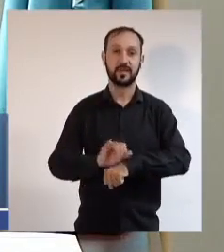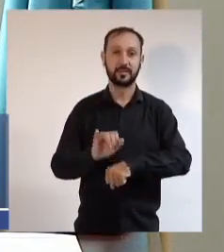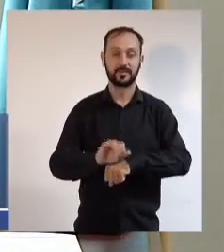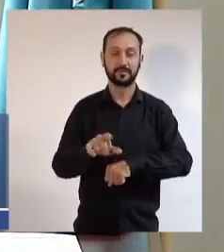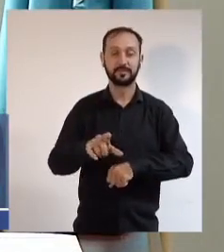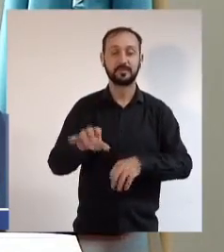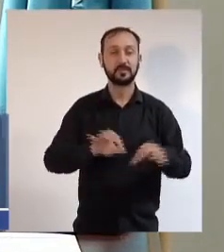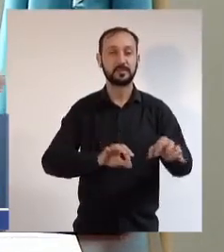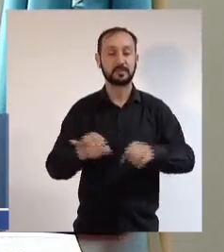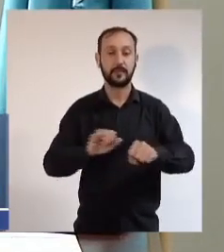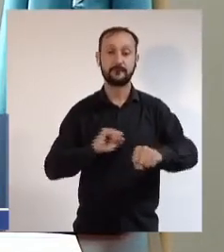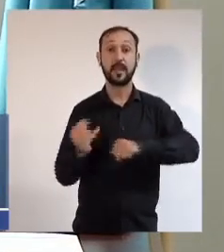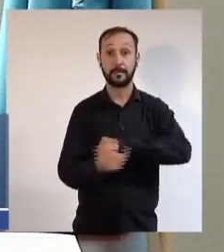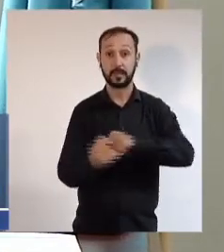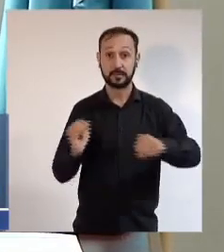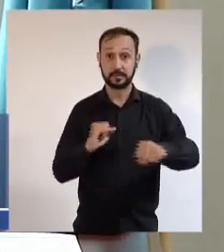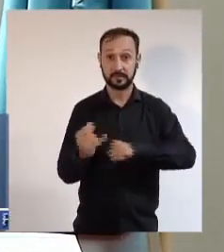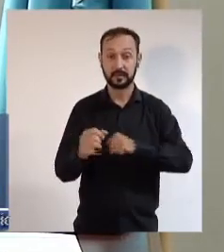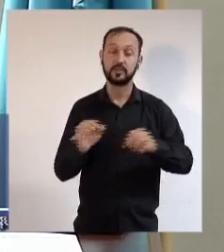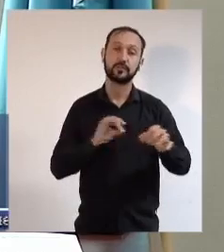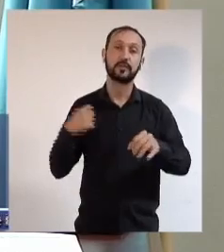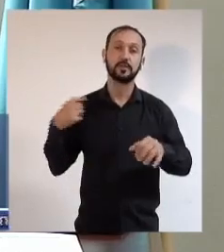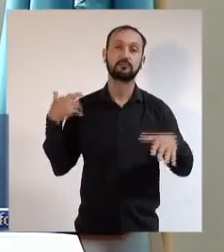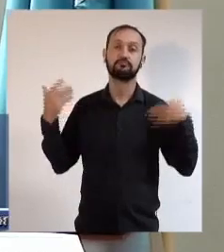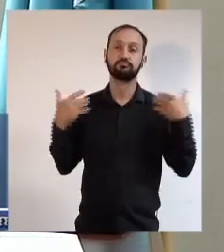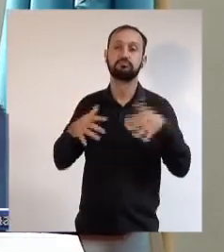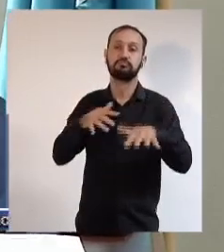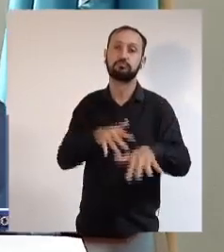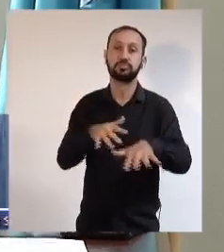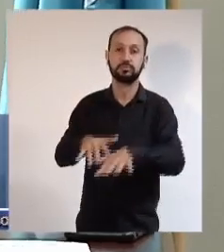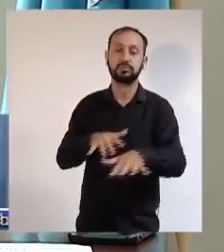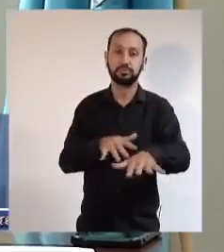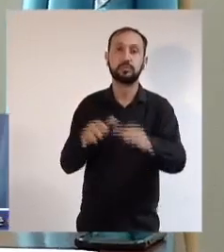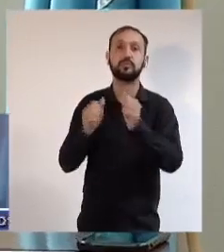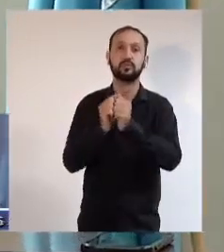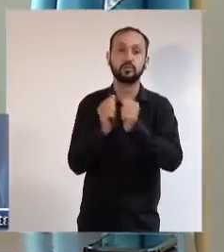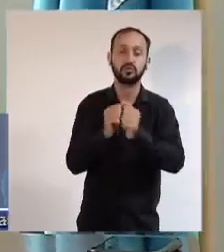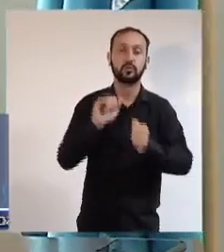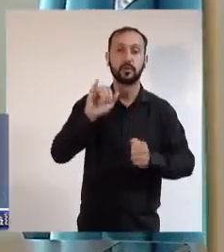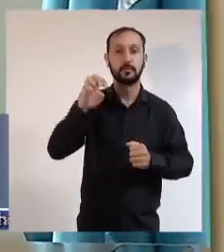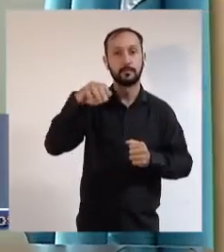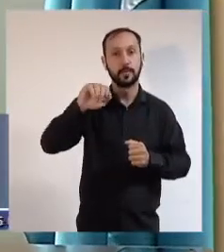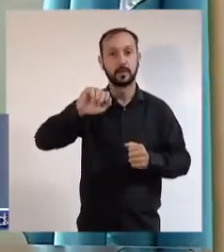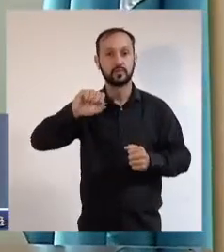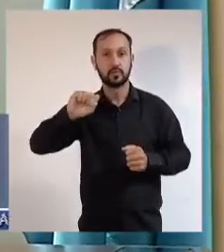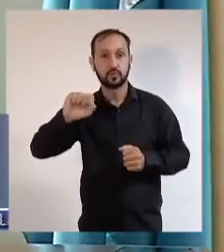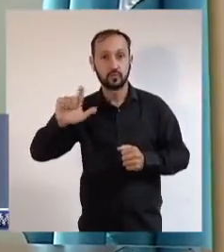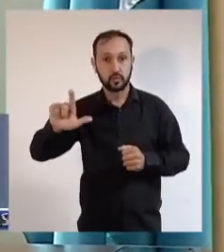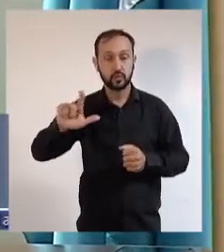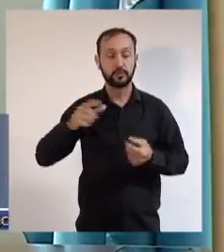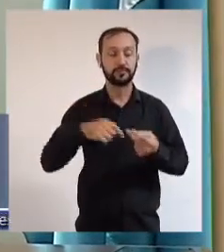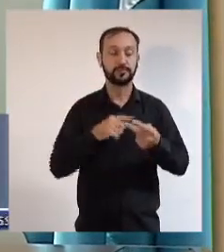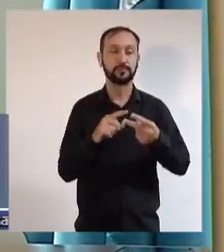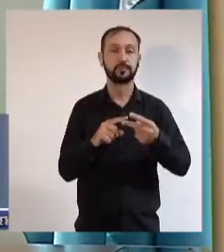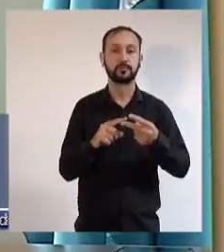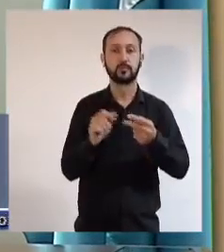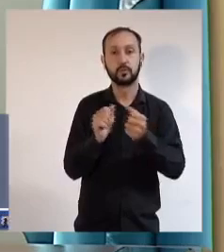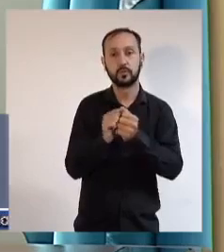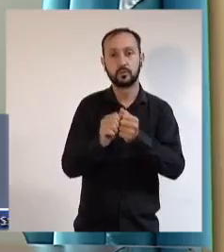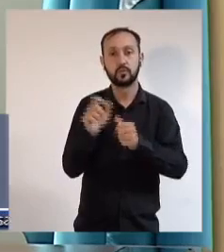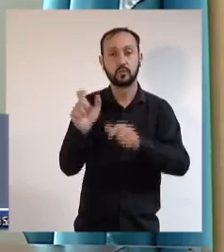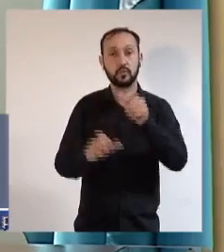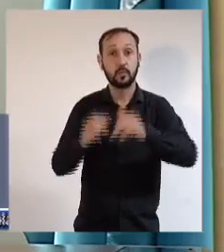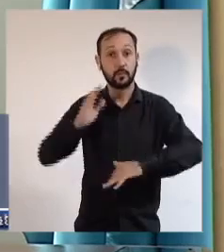uma expedição no parque junto com o imasul junto com pesquisadores